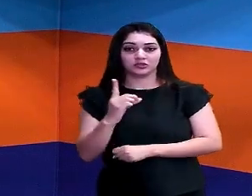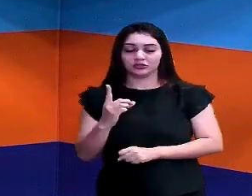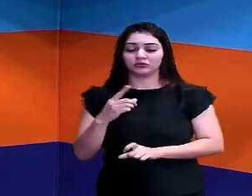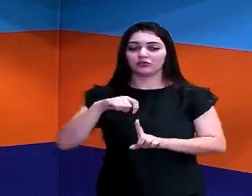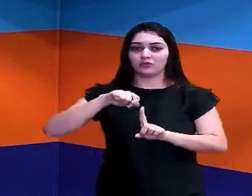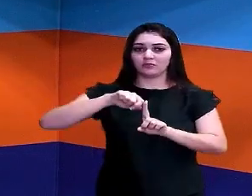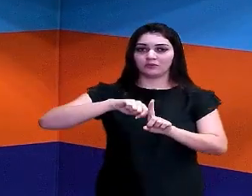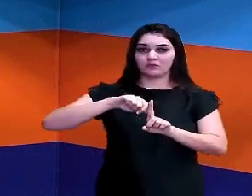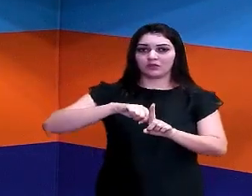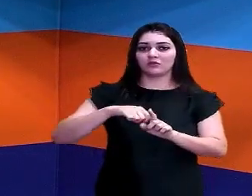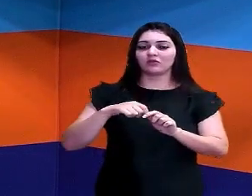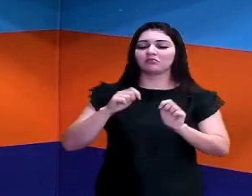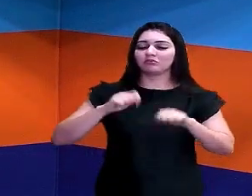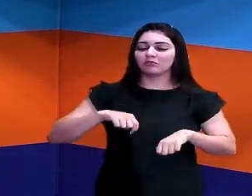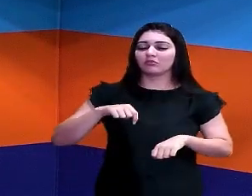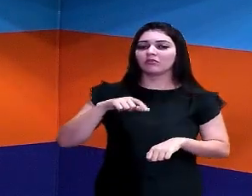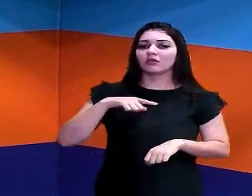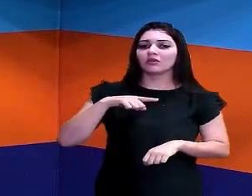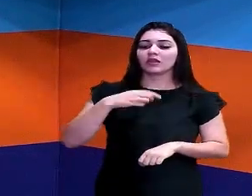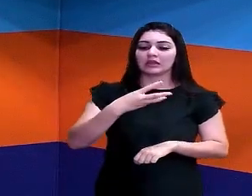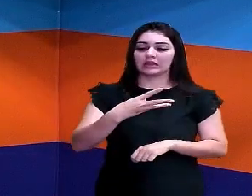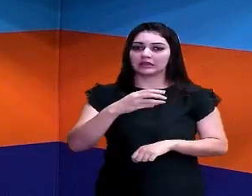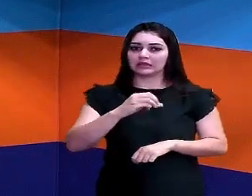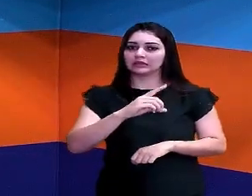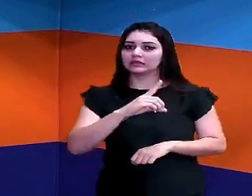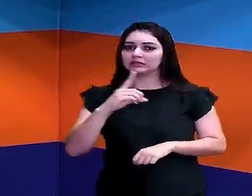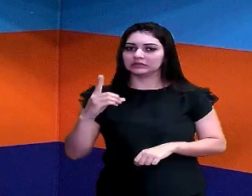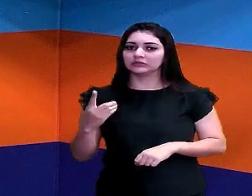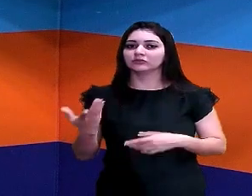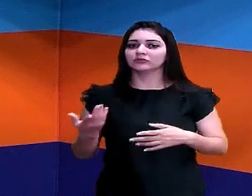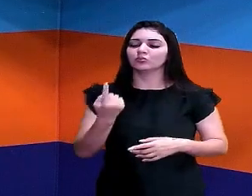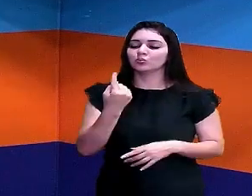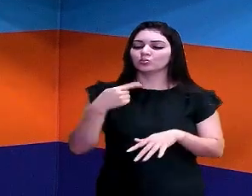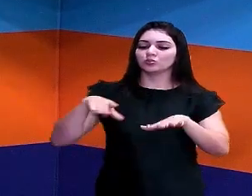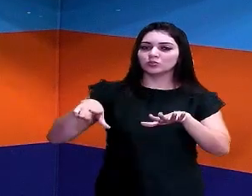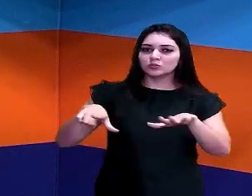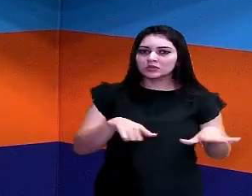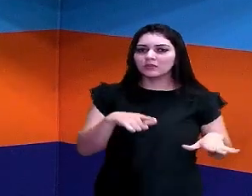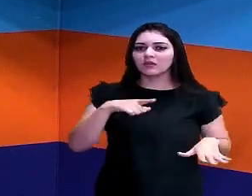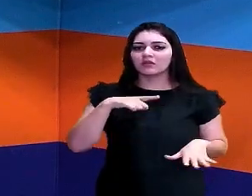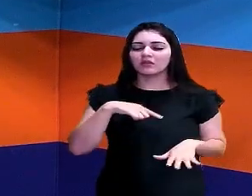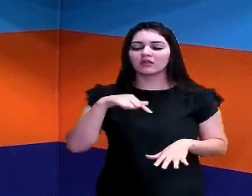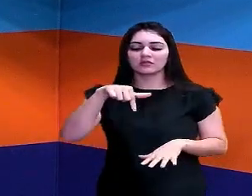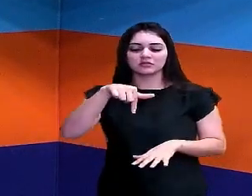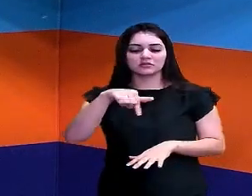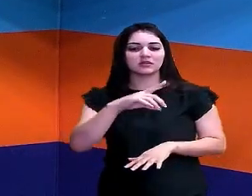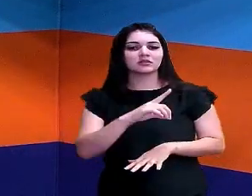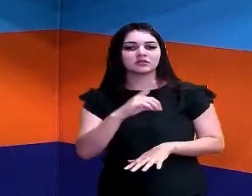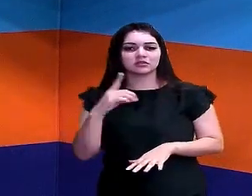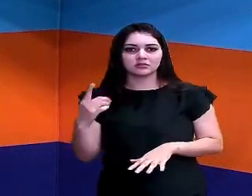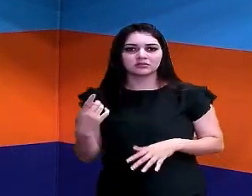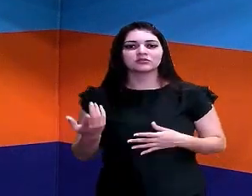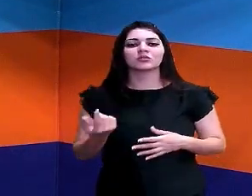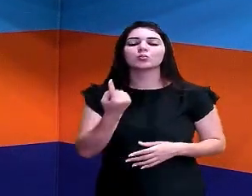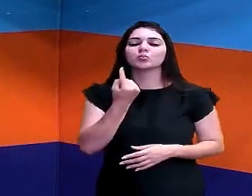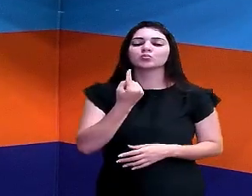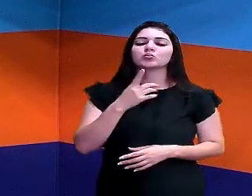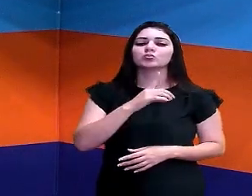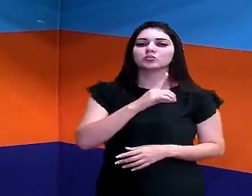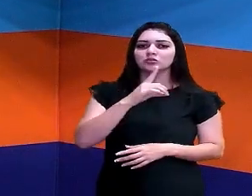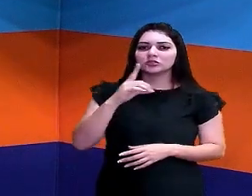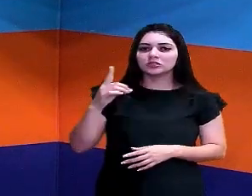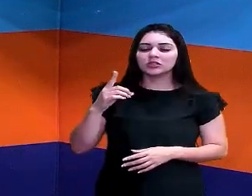mês possui 30 dias, uma semana possui 7 dias, um dia possui